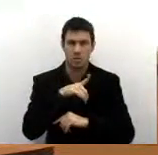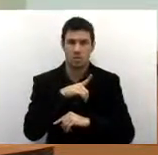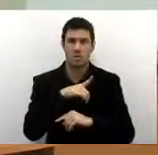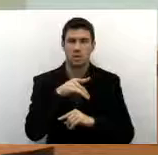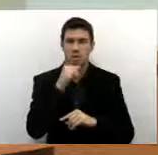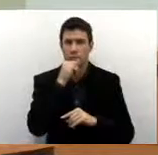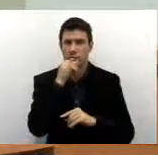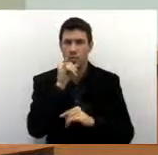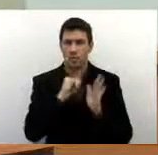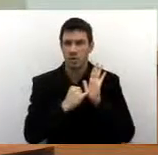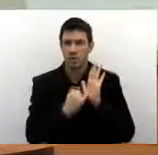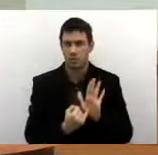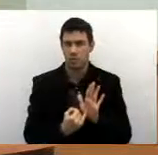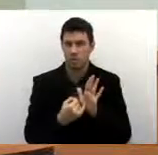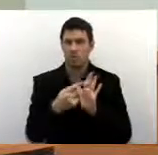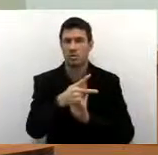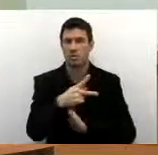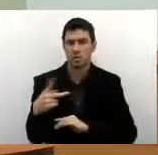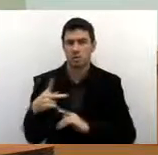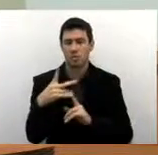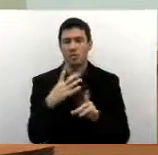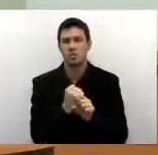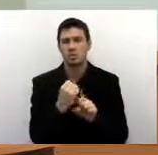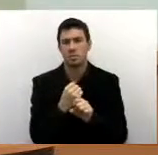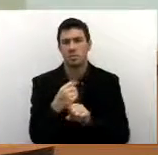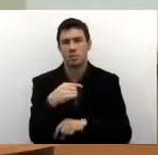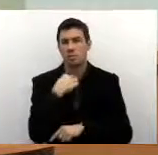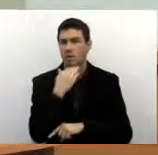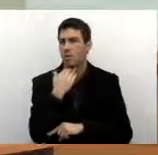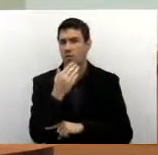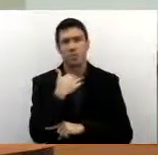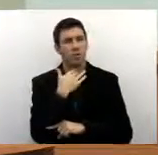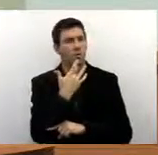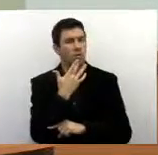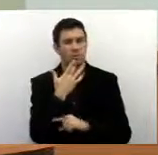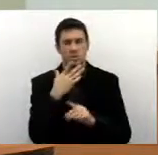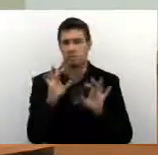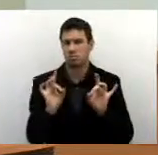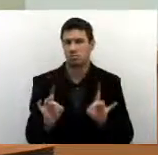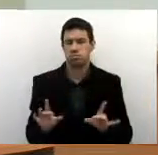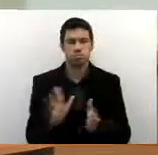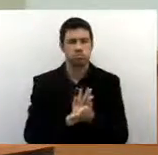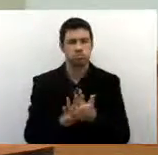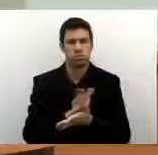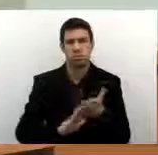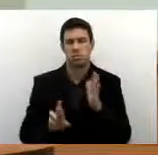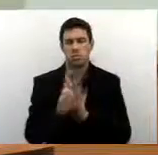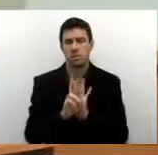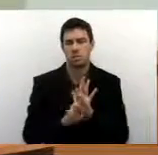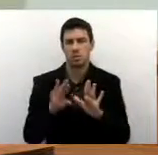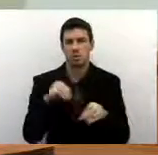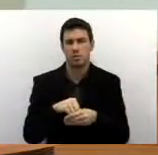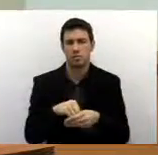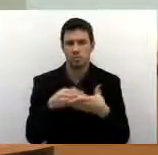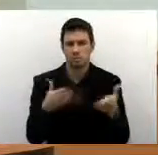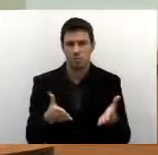foi indicado para presidir o orçamento e vossa excelência não cumpriu o que manda o regimento interno deferindo minha questão de